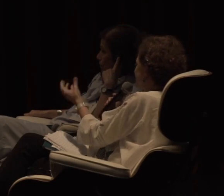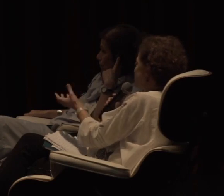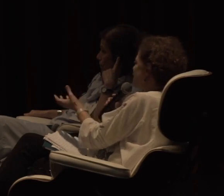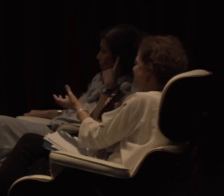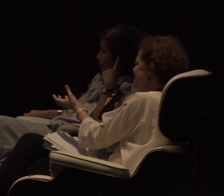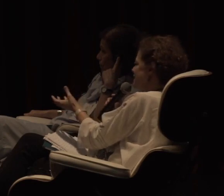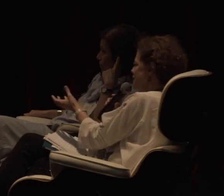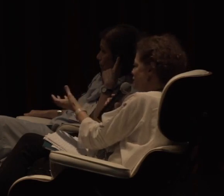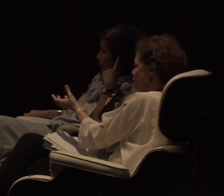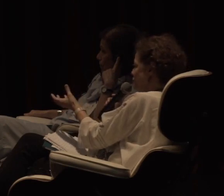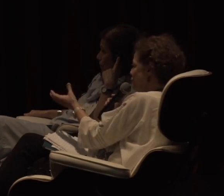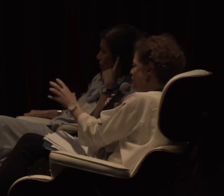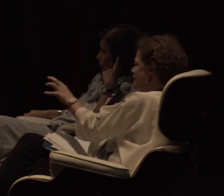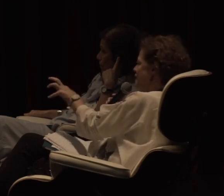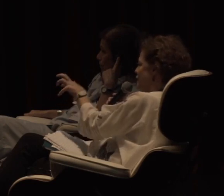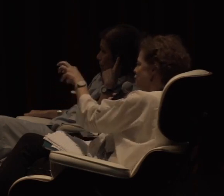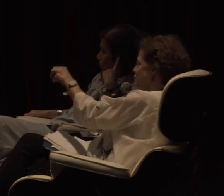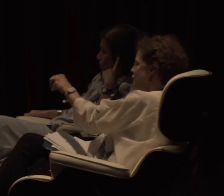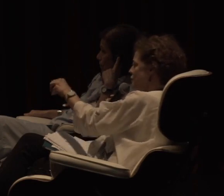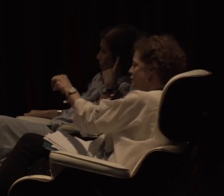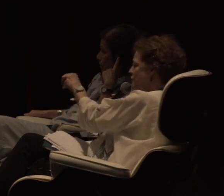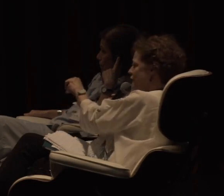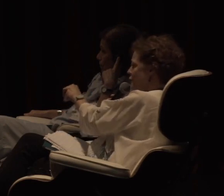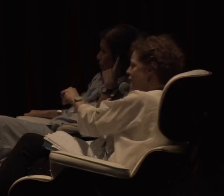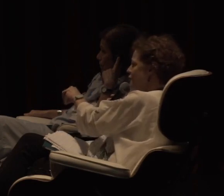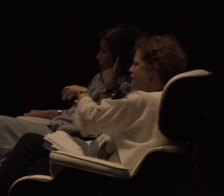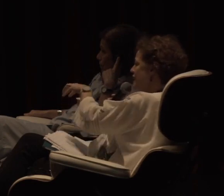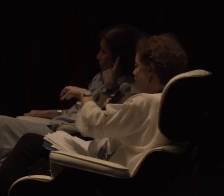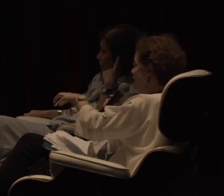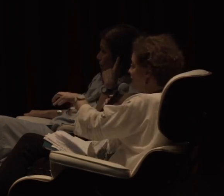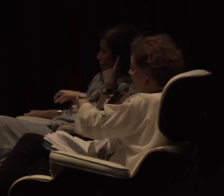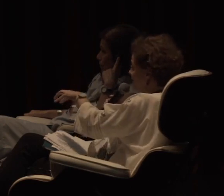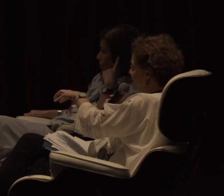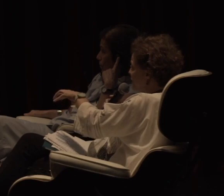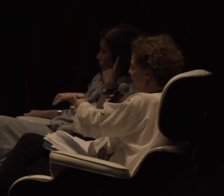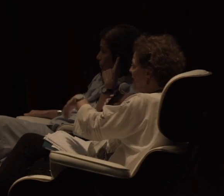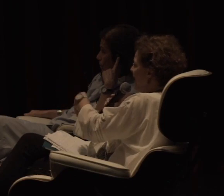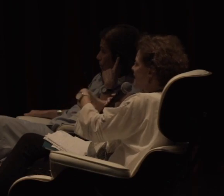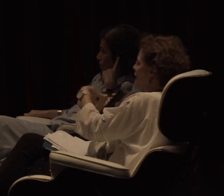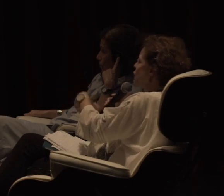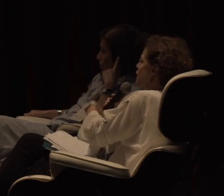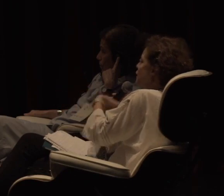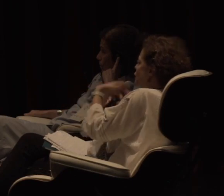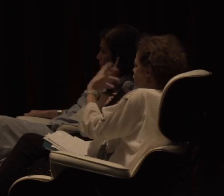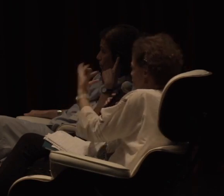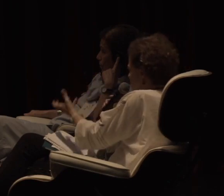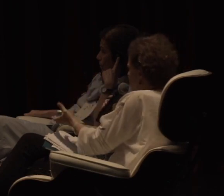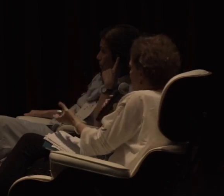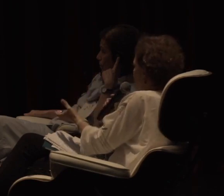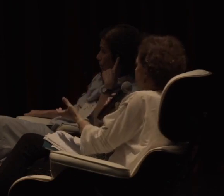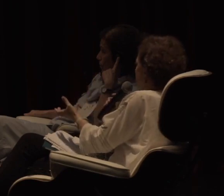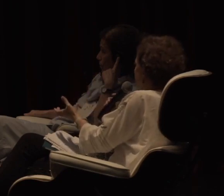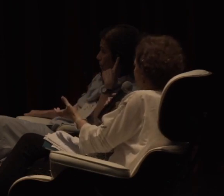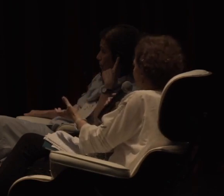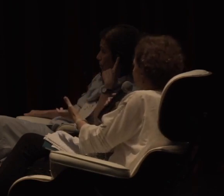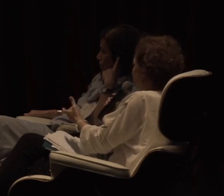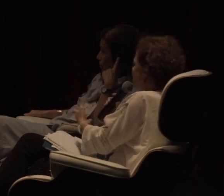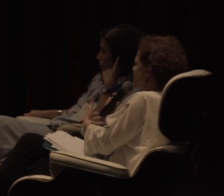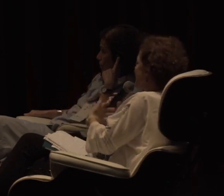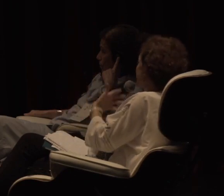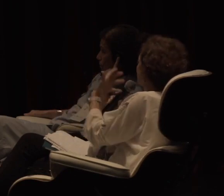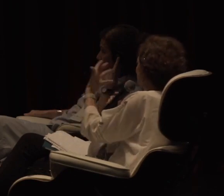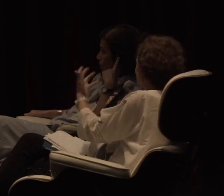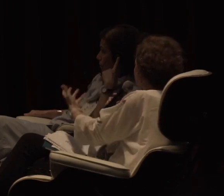a literatura tem isso. Ela tem o simbólico, o brincar e a festa. Algo de fofoca que nós